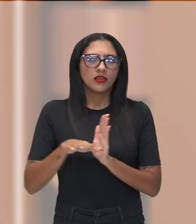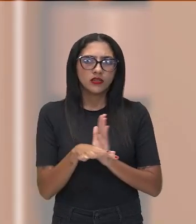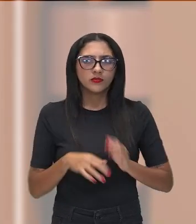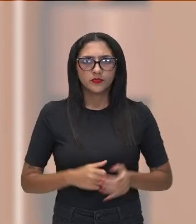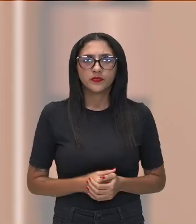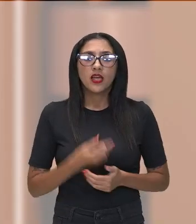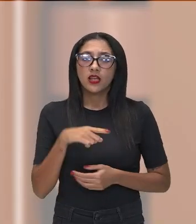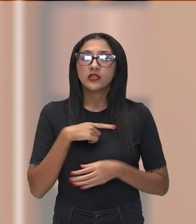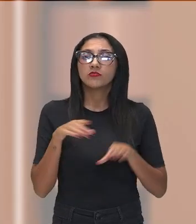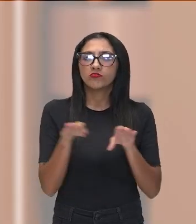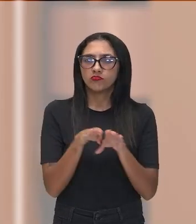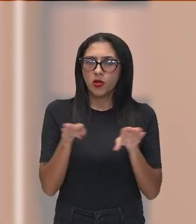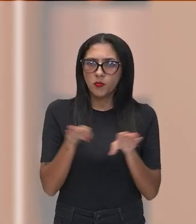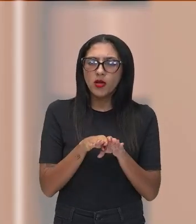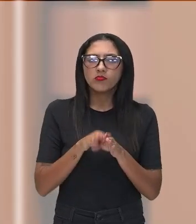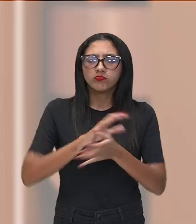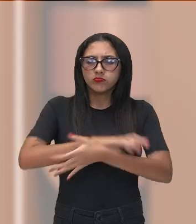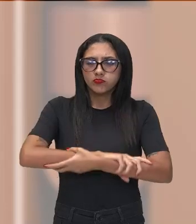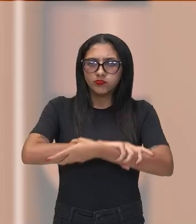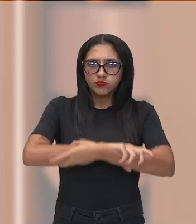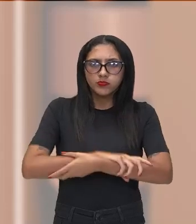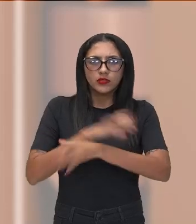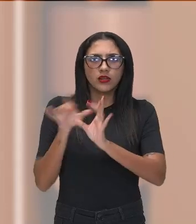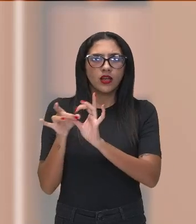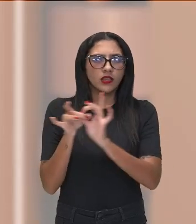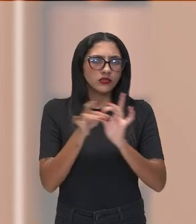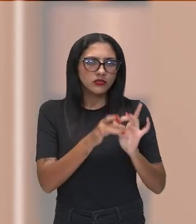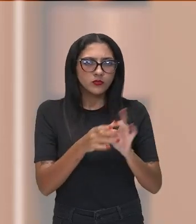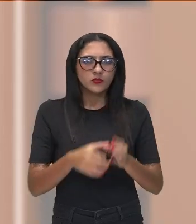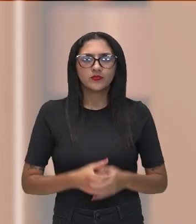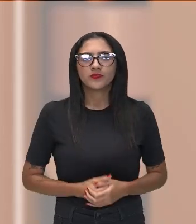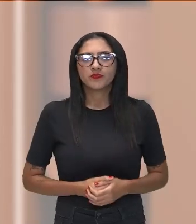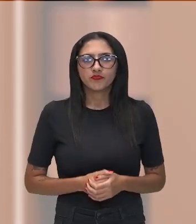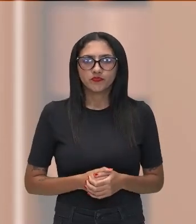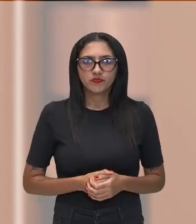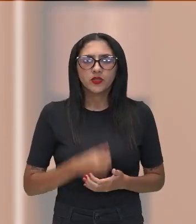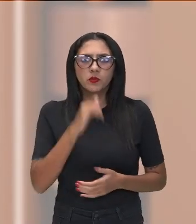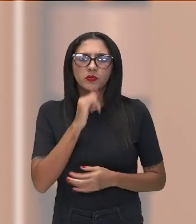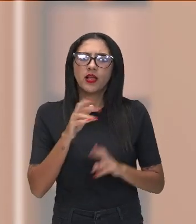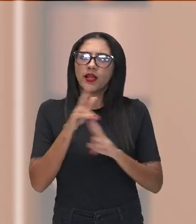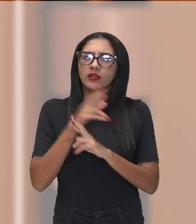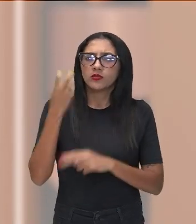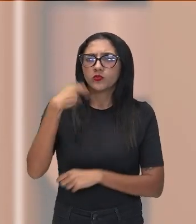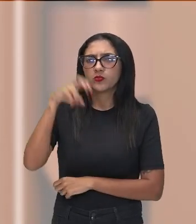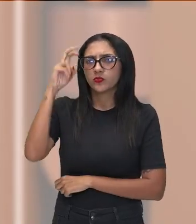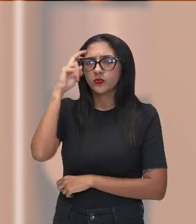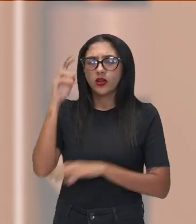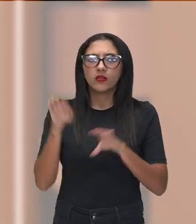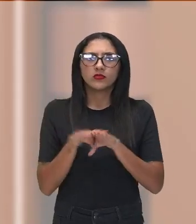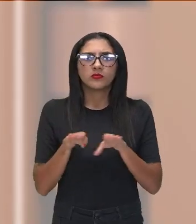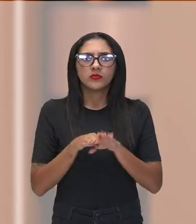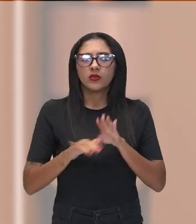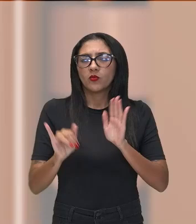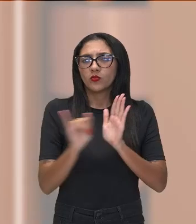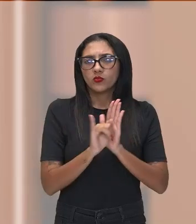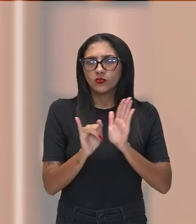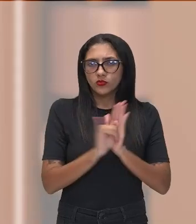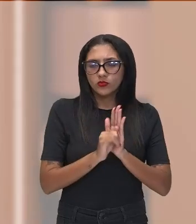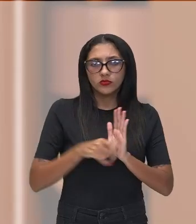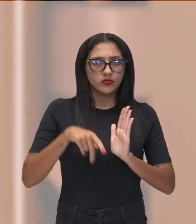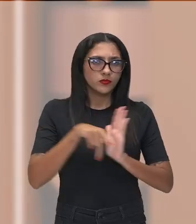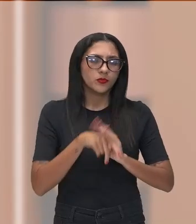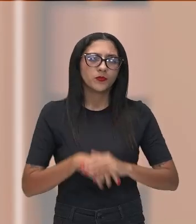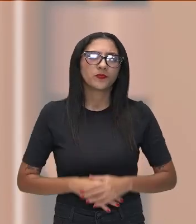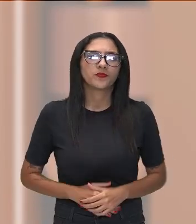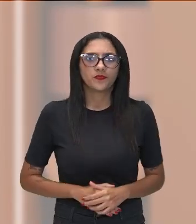estão unidas ali, né, por laços culturais, por uma identidade cultural. Então,